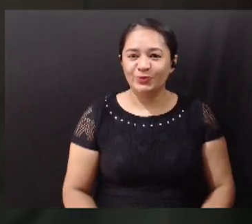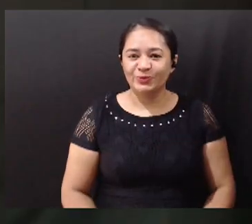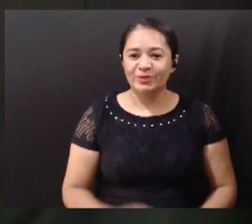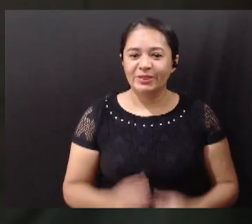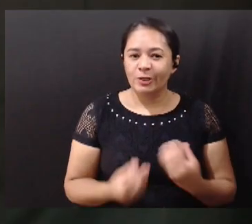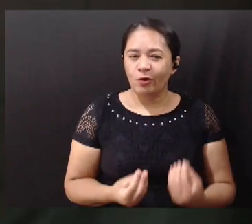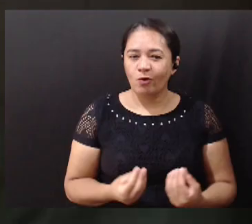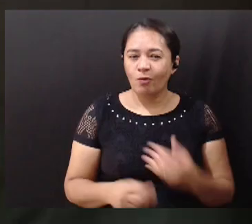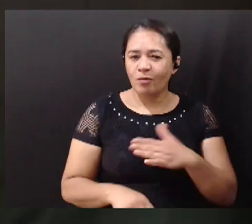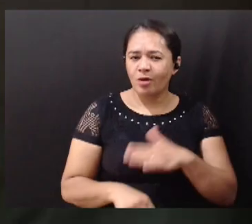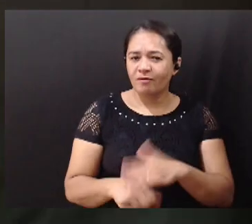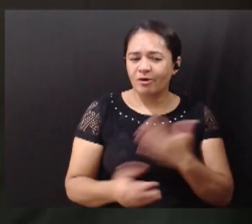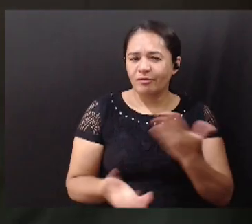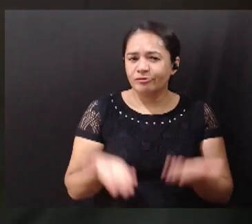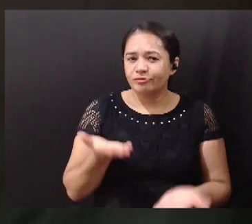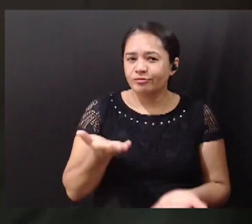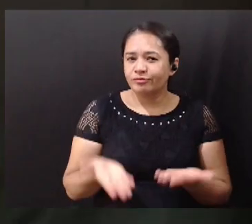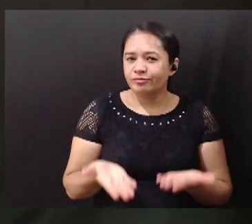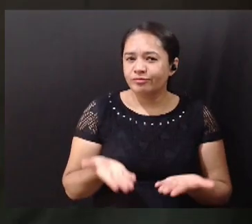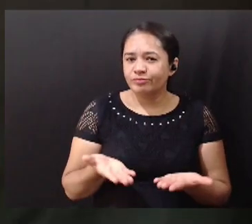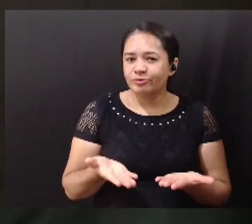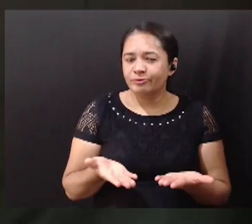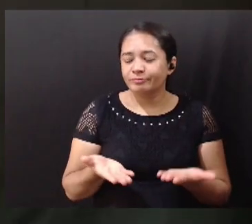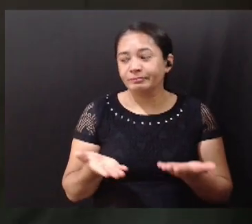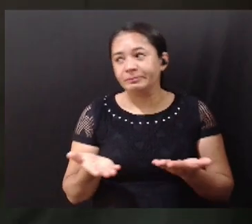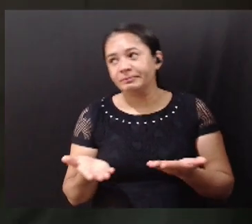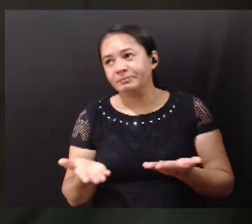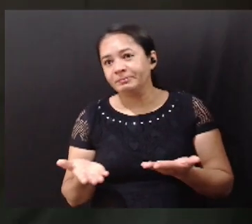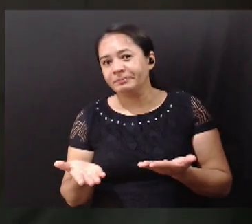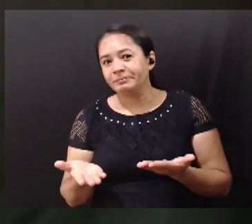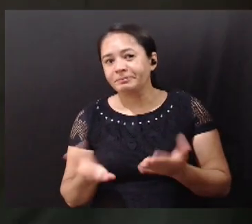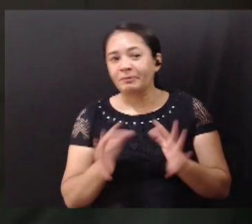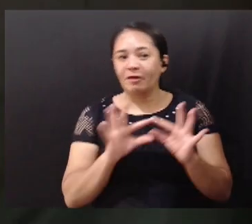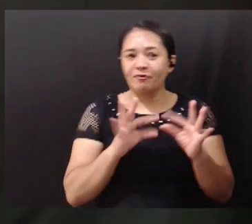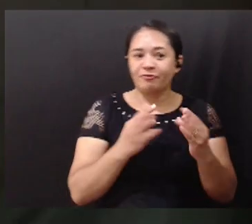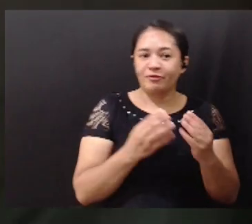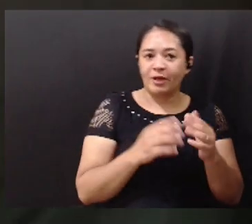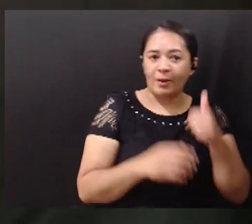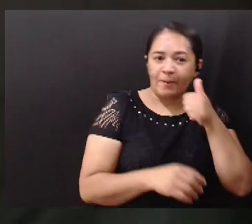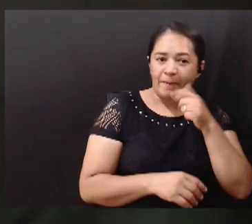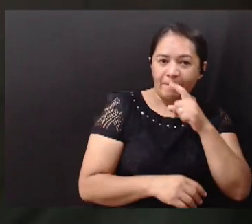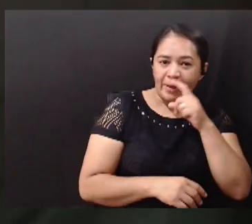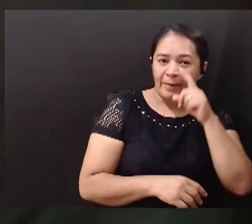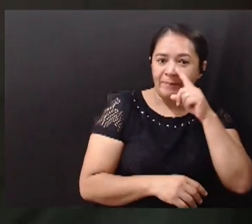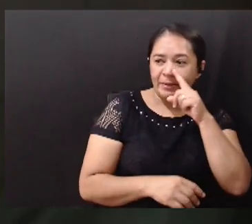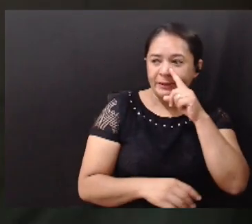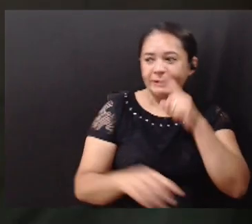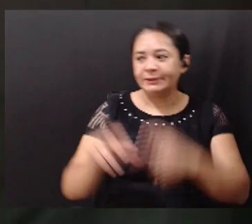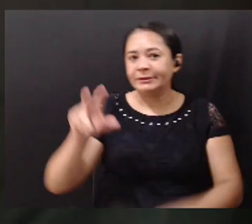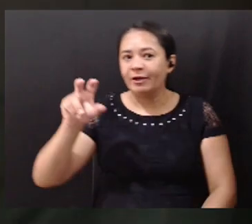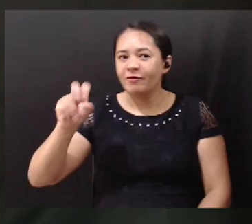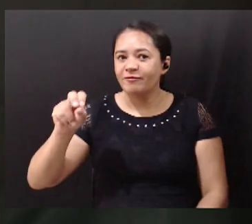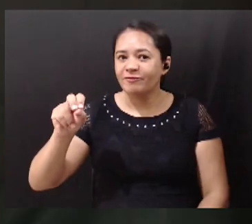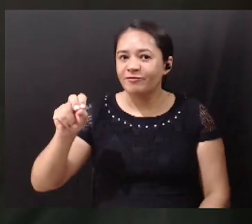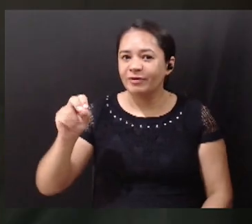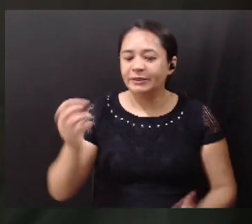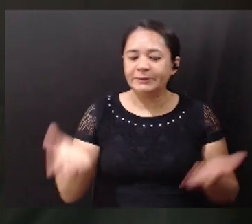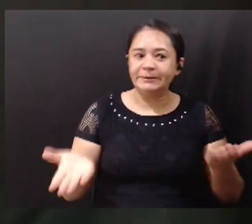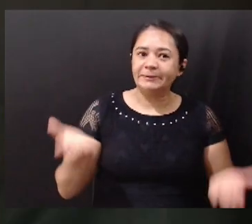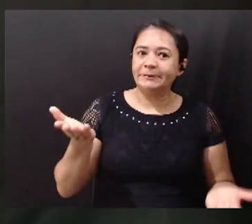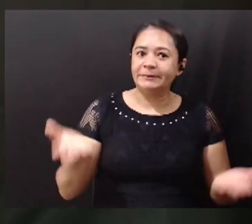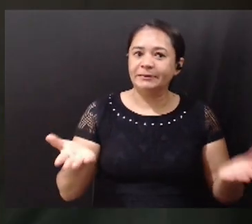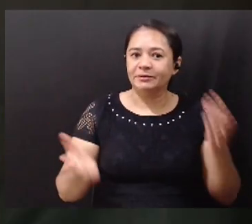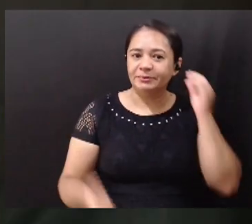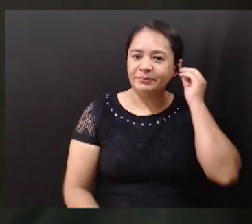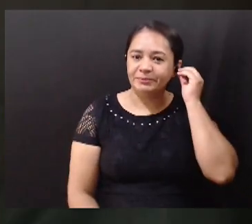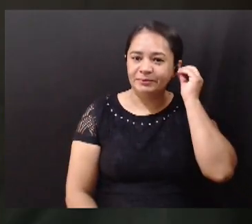encontrar um equilíbrio entre os pais e a avó? né? Então, o equilíbrio entre os responsáveis